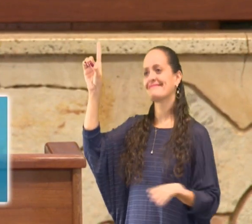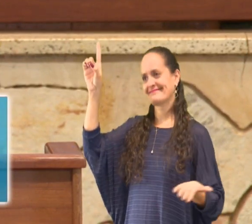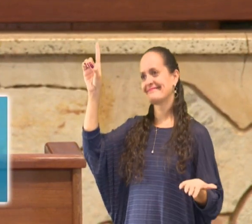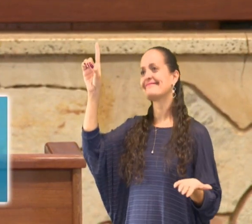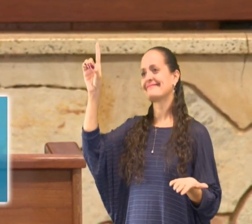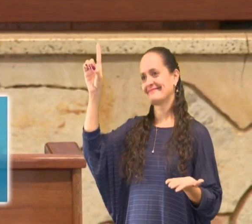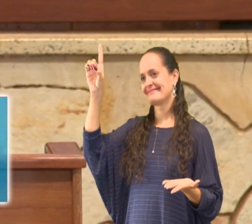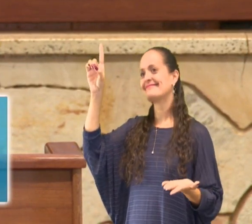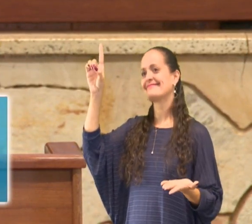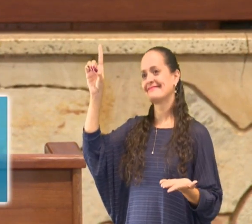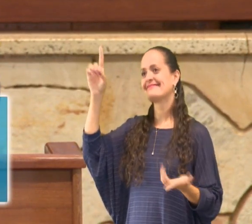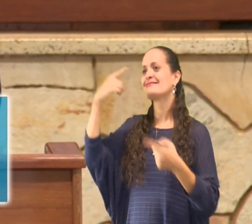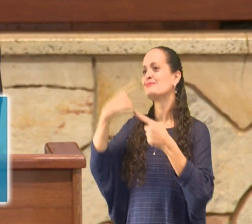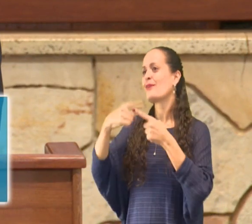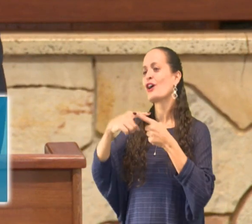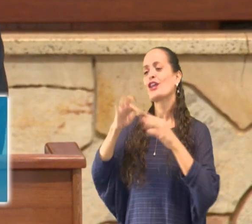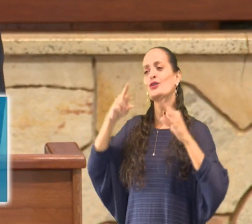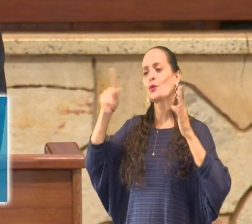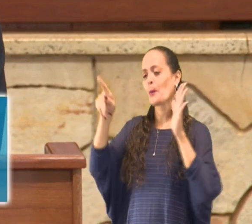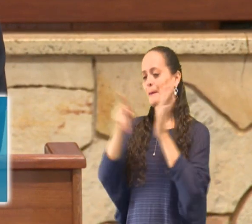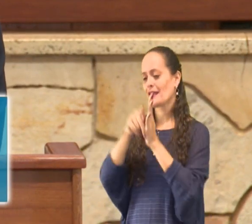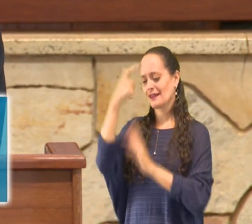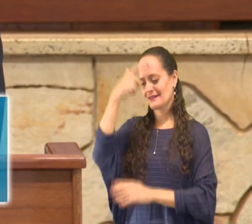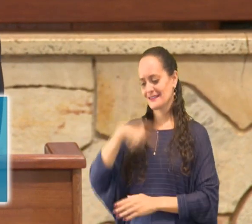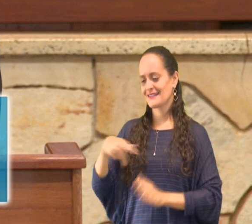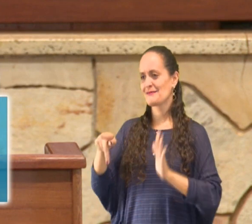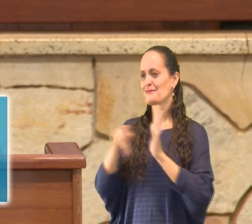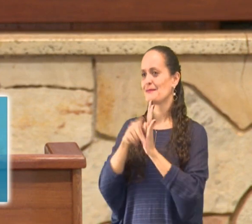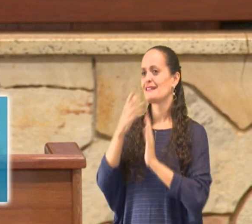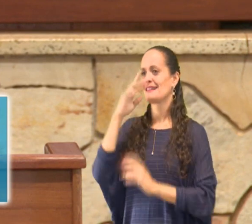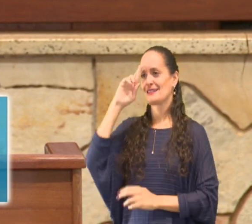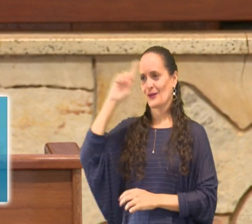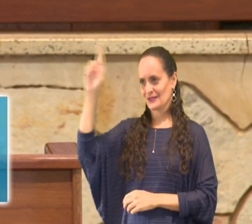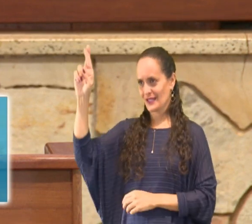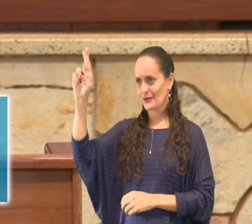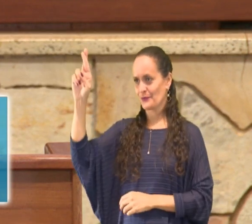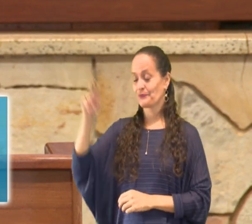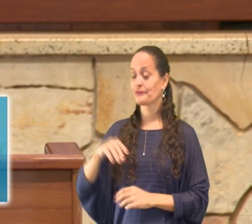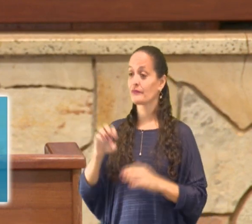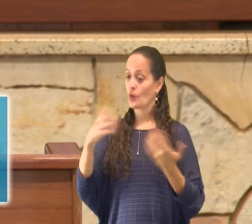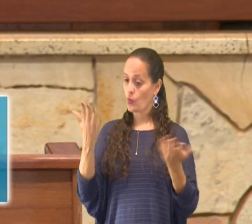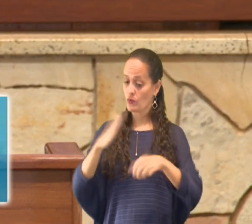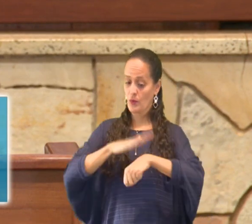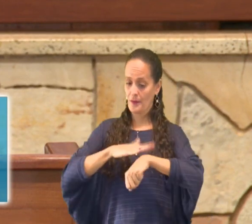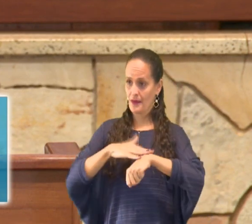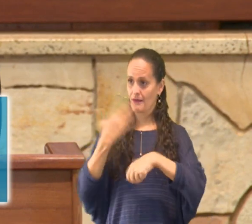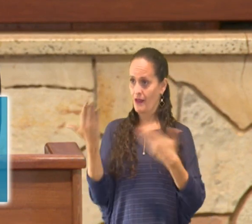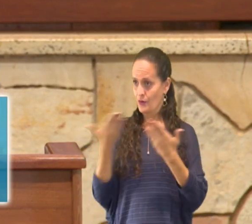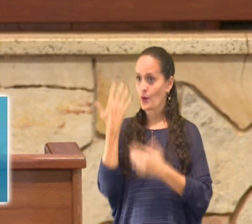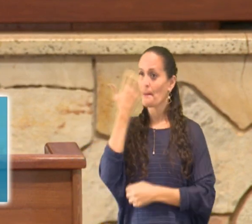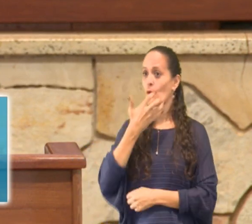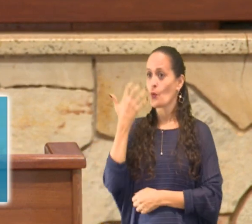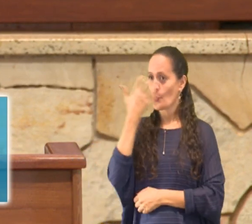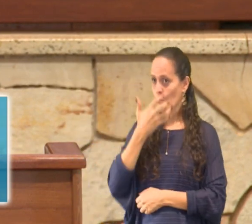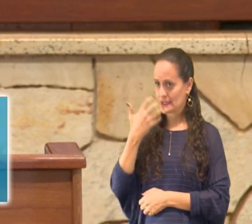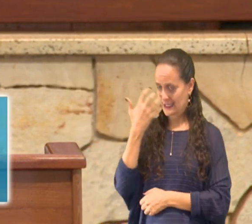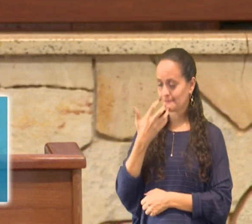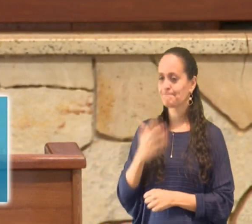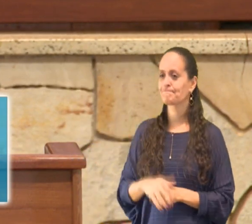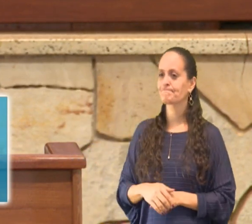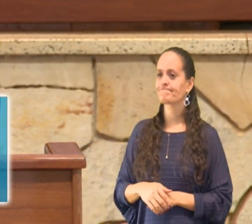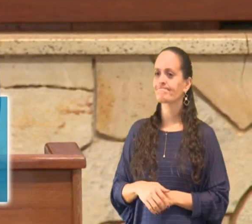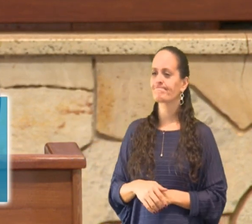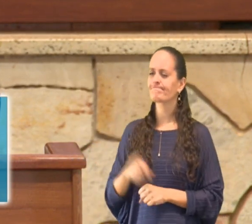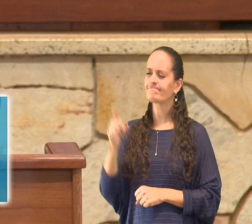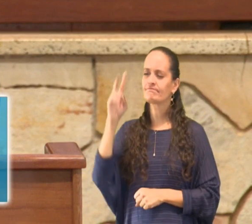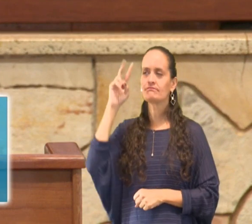mais nada, porque tudo pertence a Ele, tudo vem do Senhor. Então, quando nós estivermos cantando o próximo hino, que declara